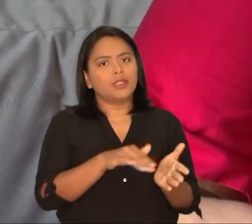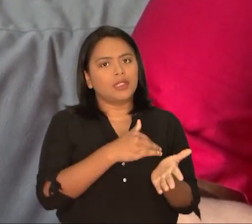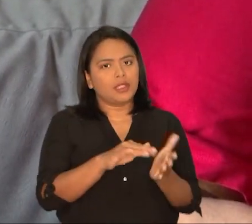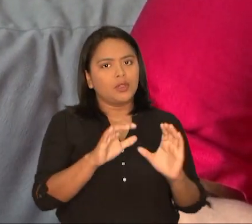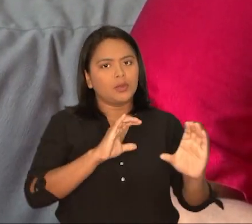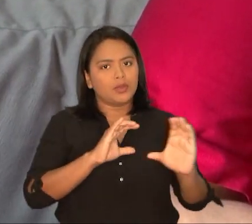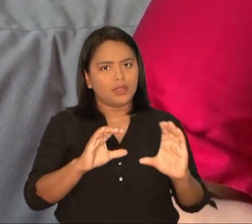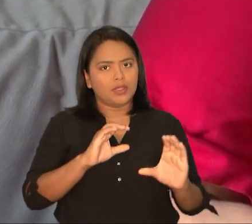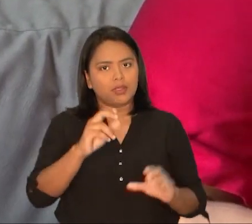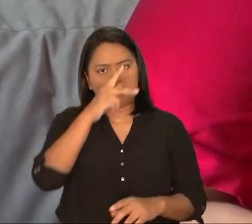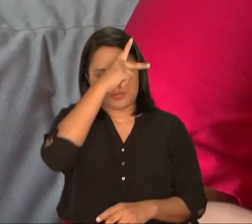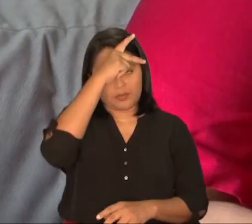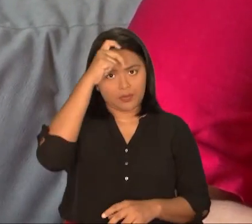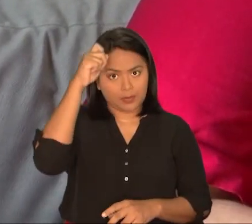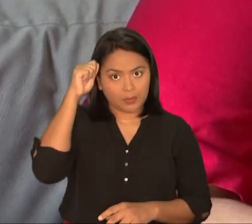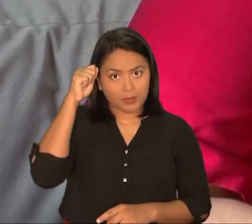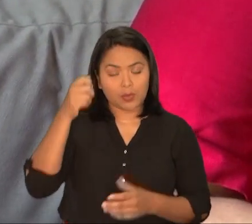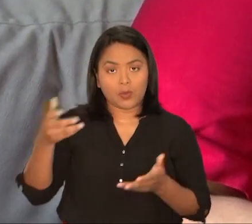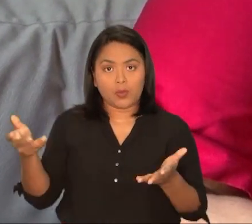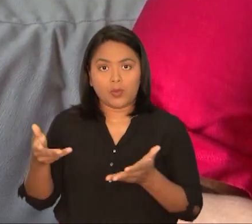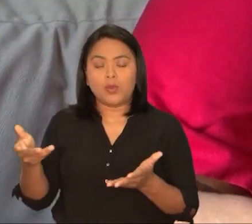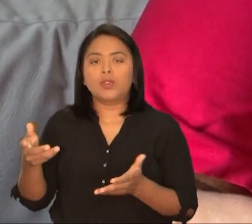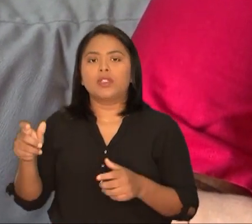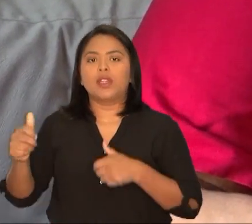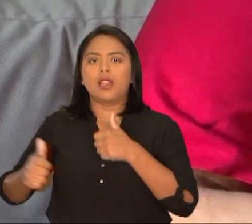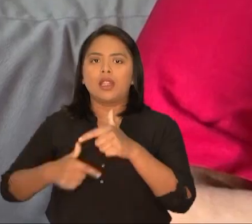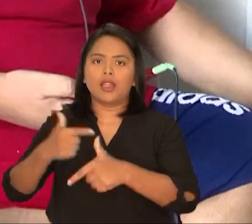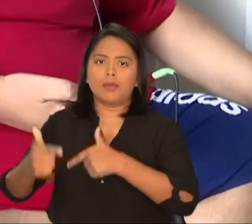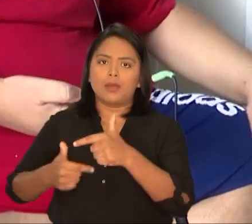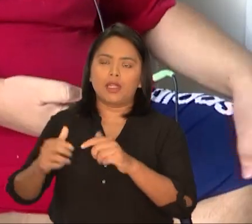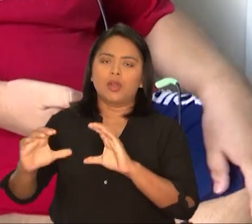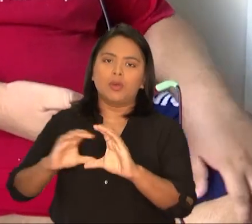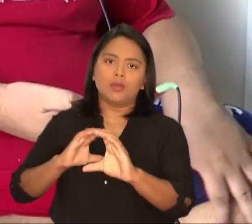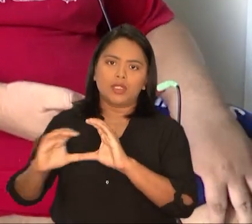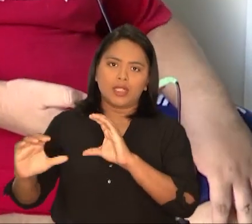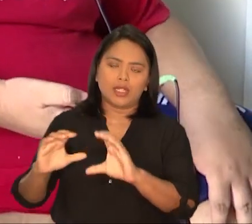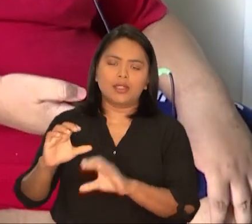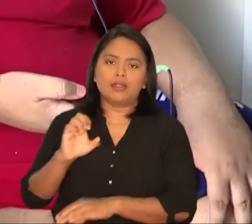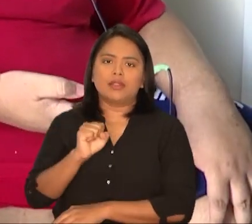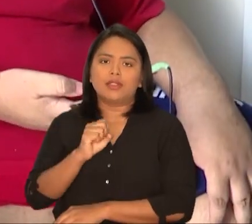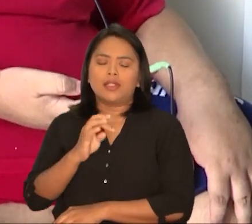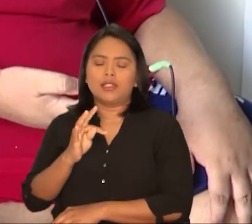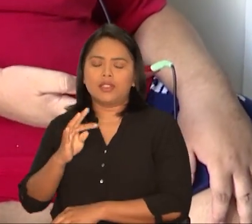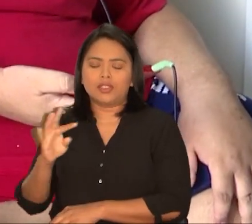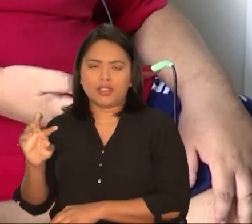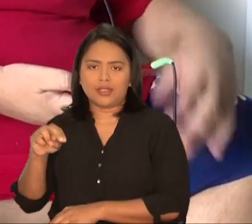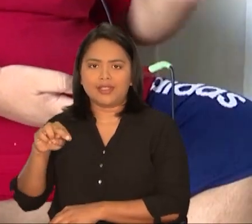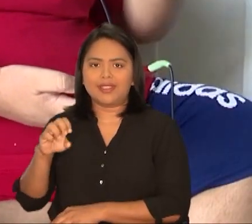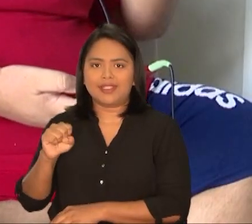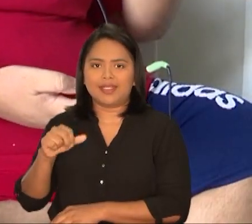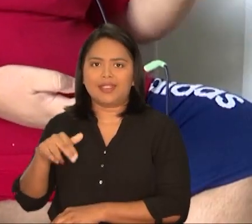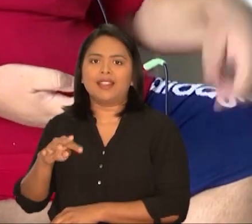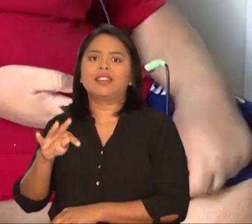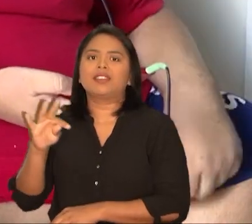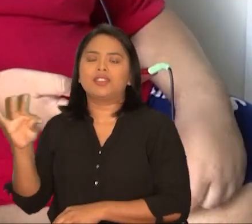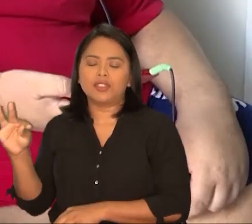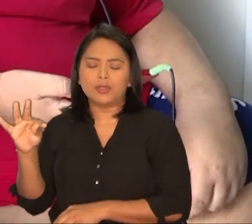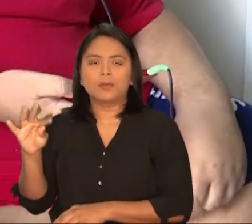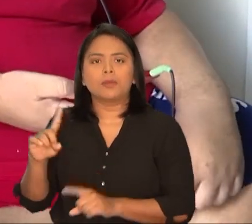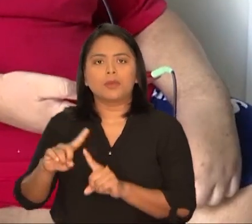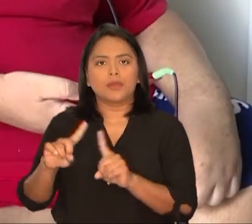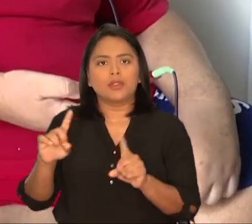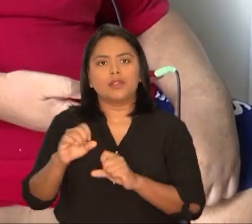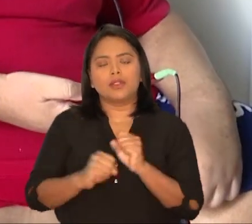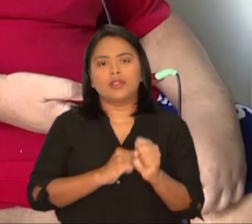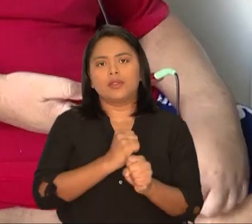Boa Vista. Atualmente, trabalha na comunicação do SESC Senat. Mas foi em 2003, na vida familiar, que ela encontrou o seu